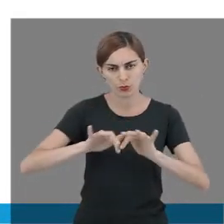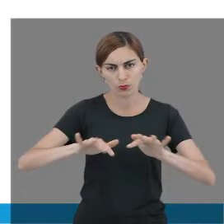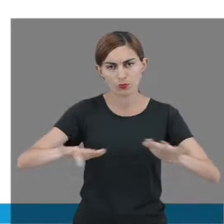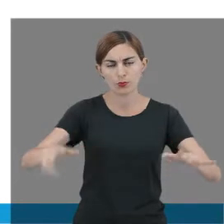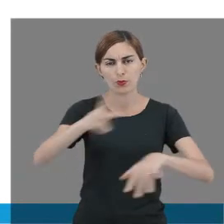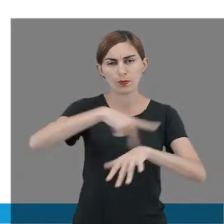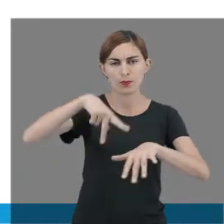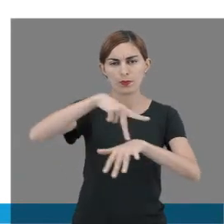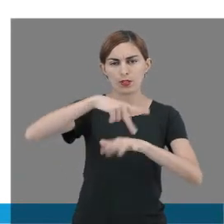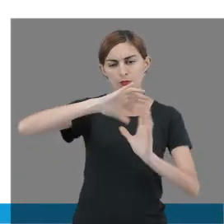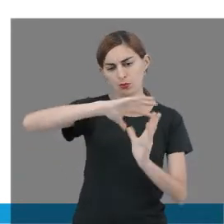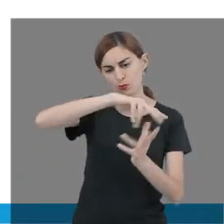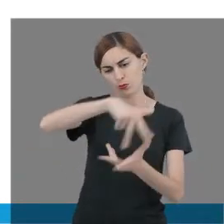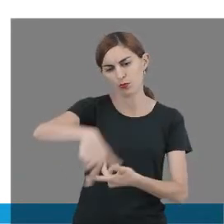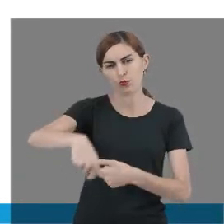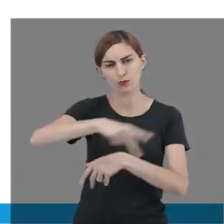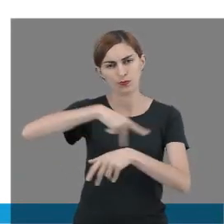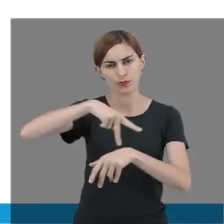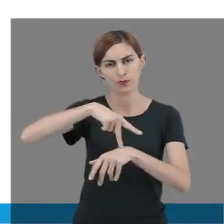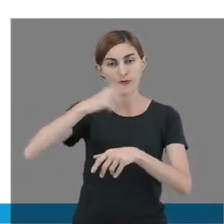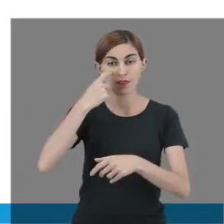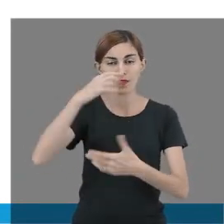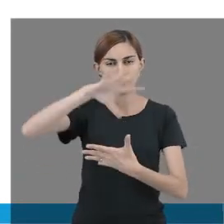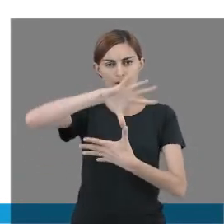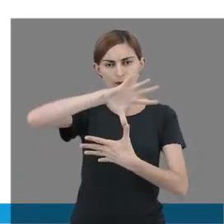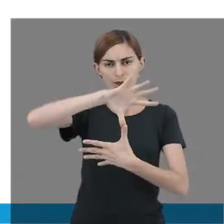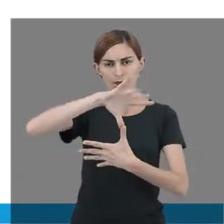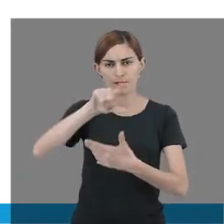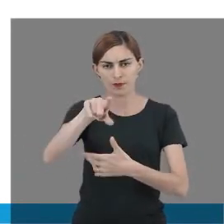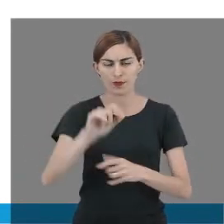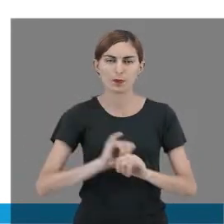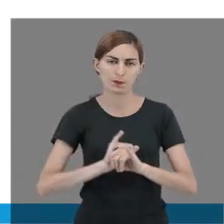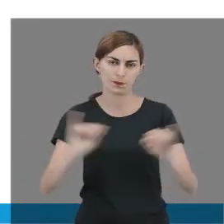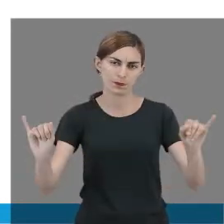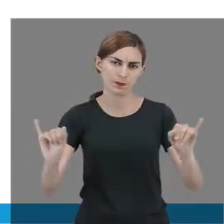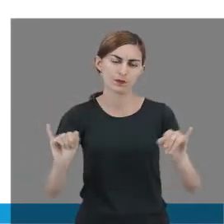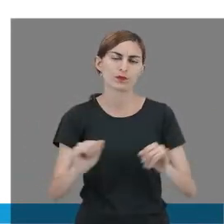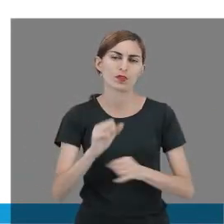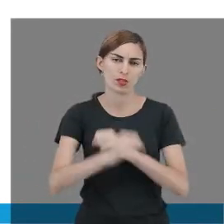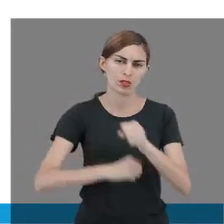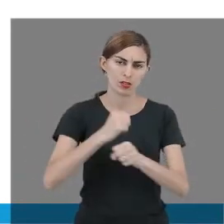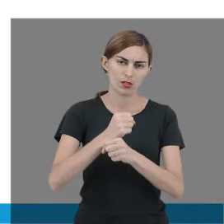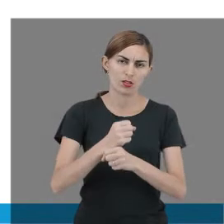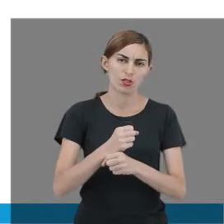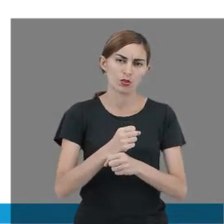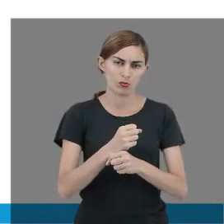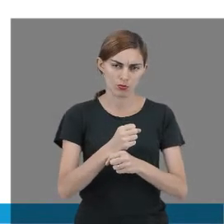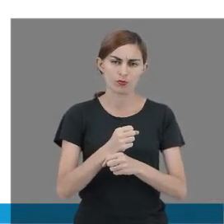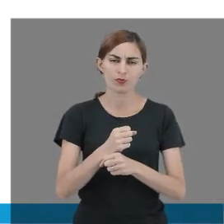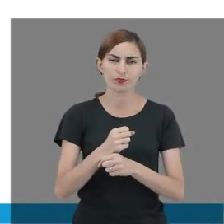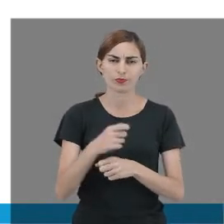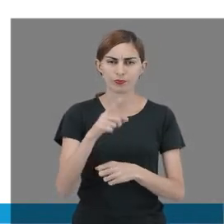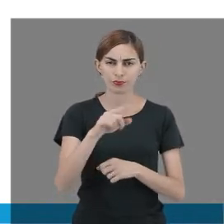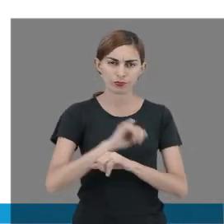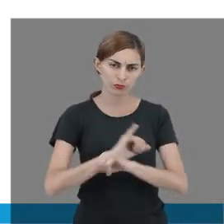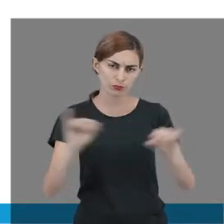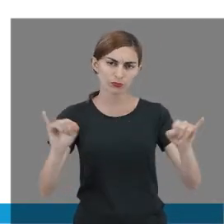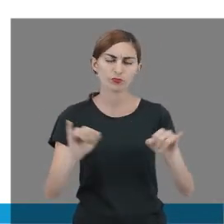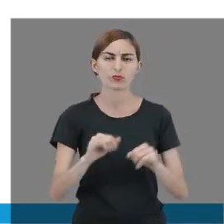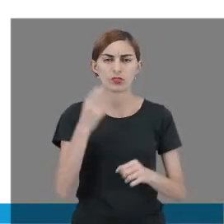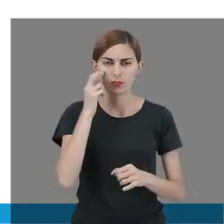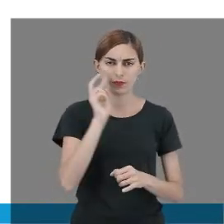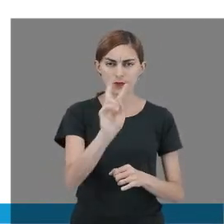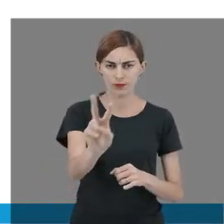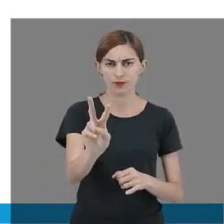diversos países do mundo, e a gente consegue ver nesse mapa, que foi publicado pela Organização Mundial de Saúde, onde a gente